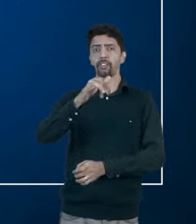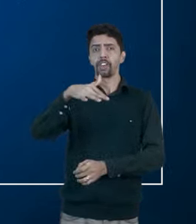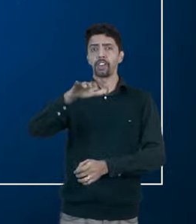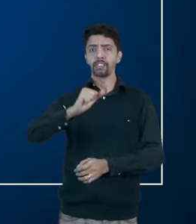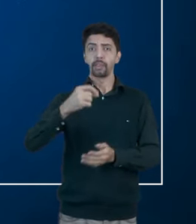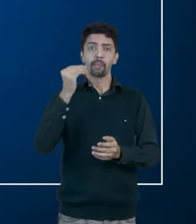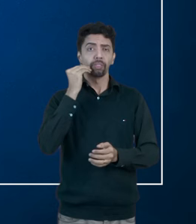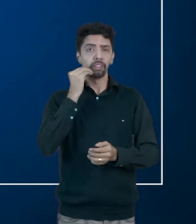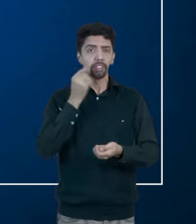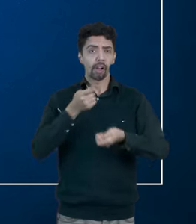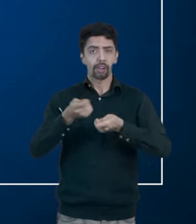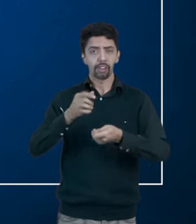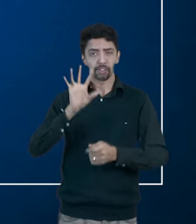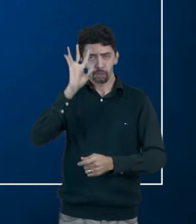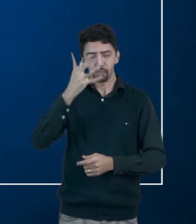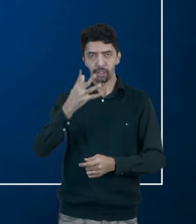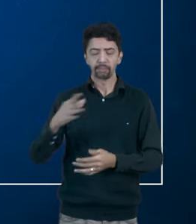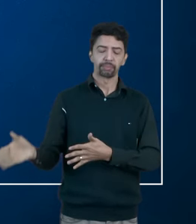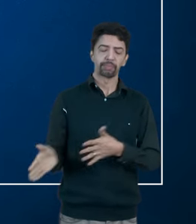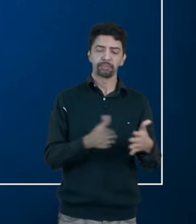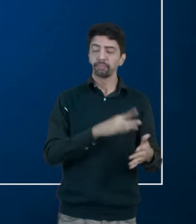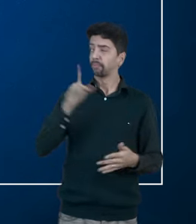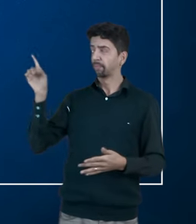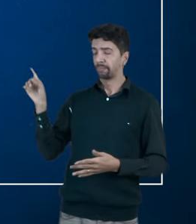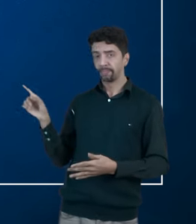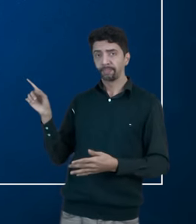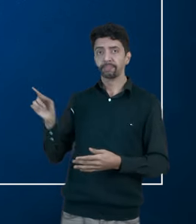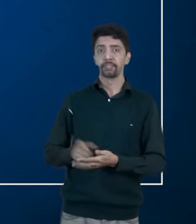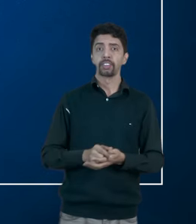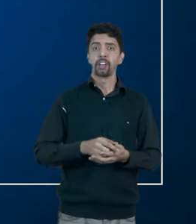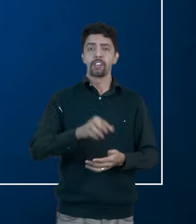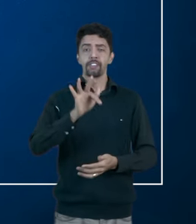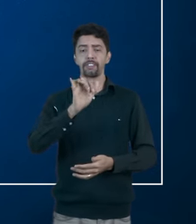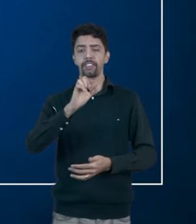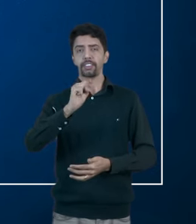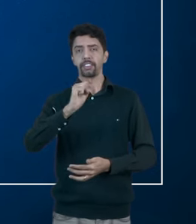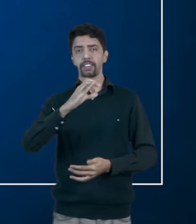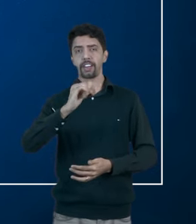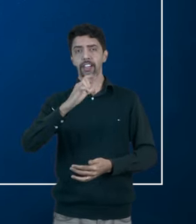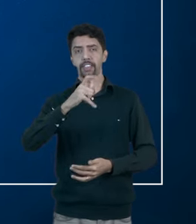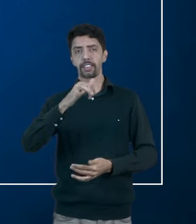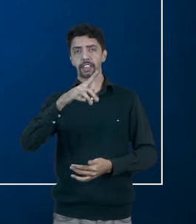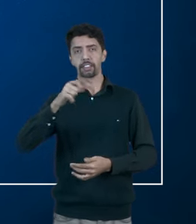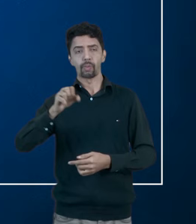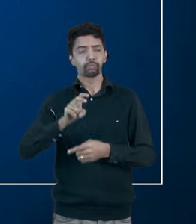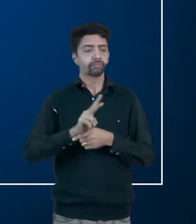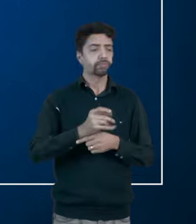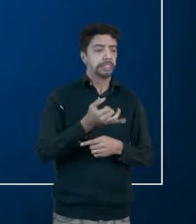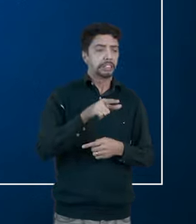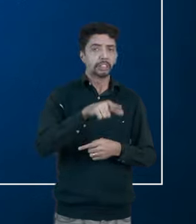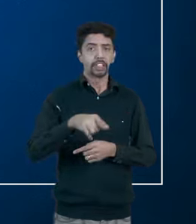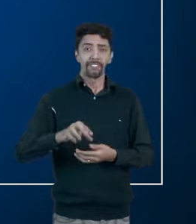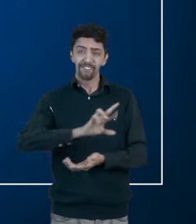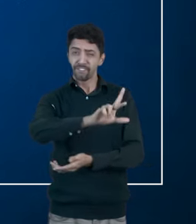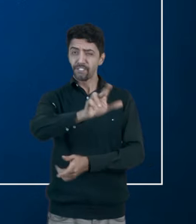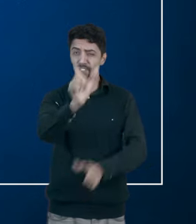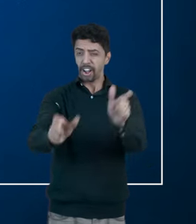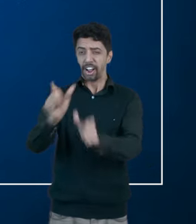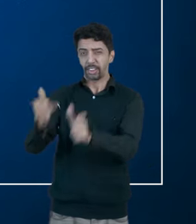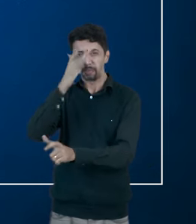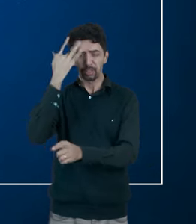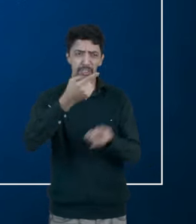conciliação fiscalização quando existe a recorrência de reclamações de diversos consumidores